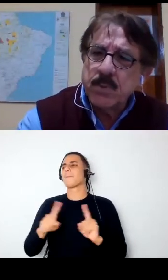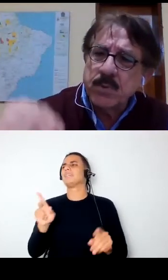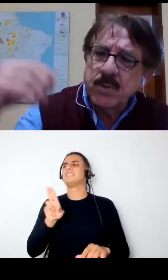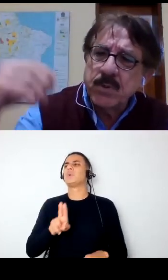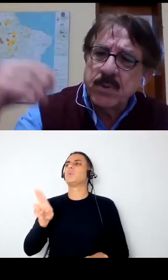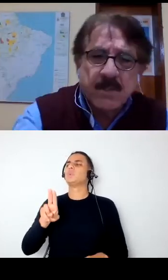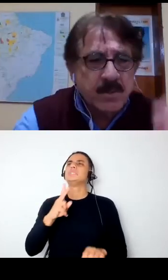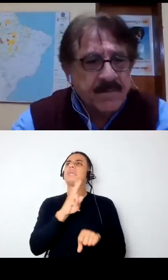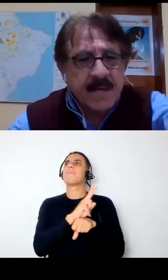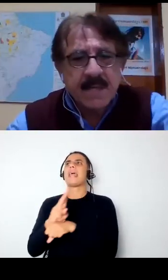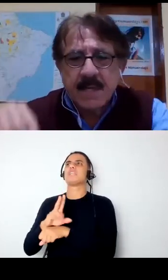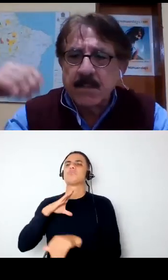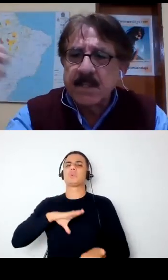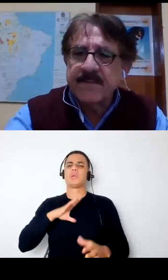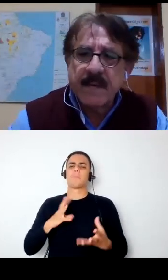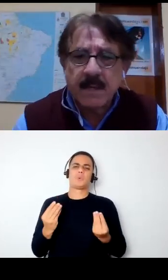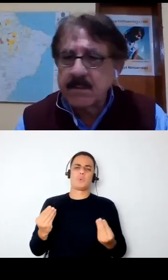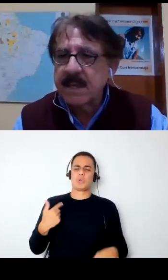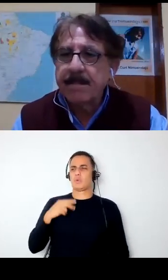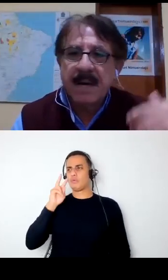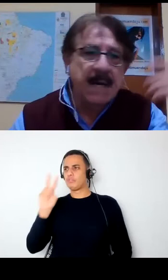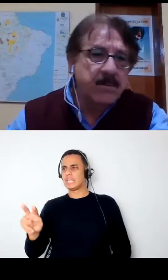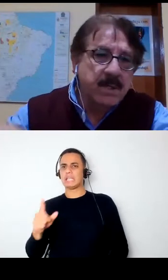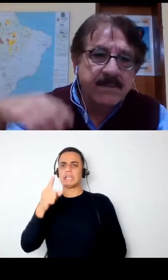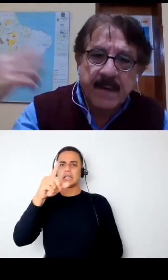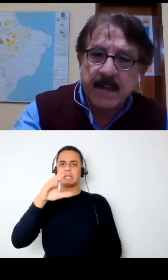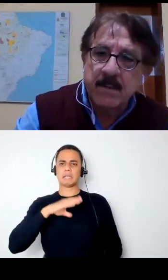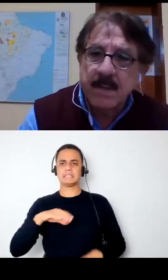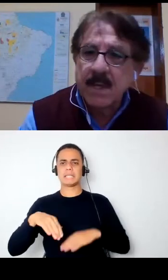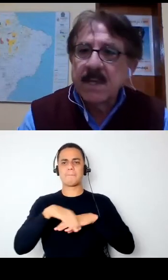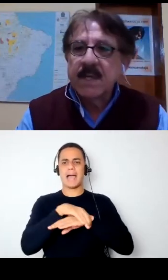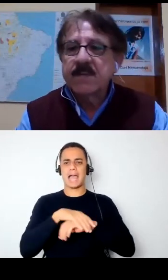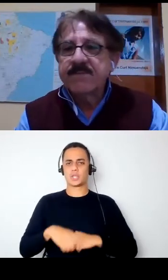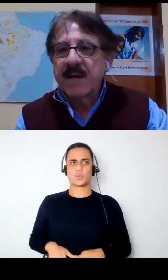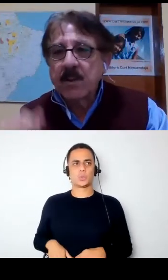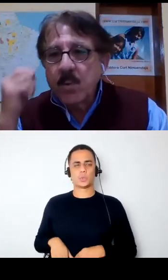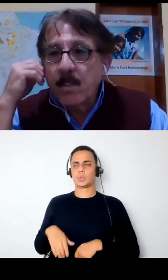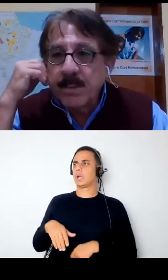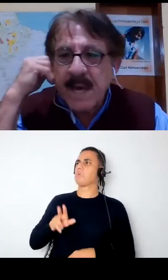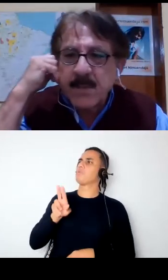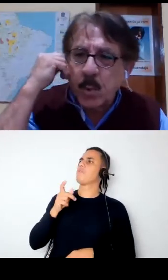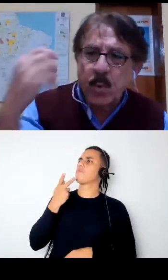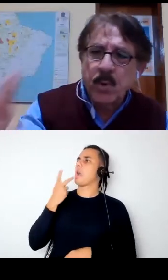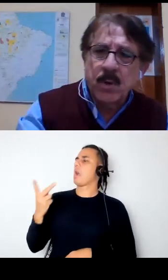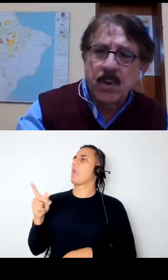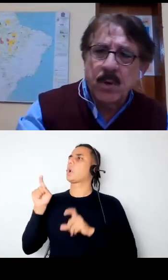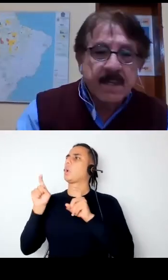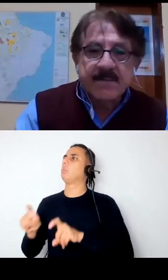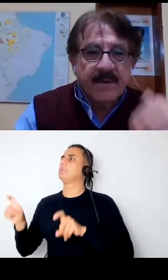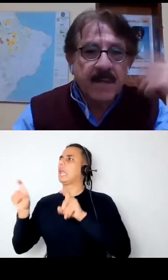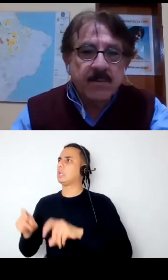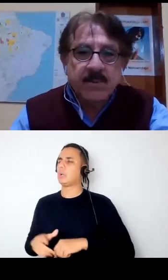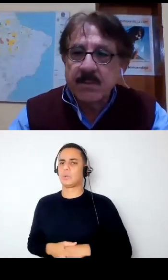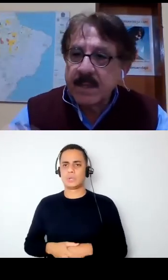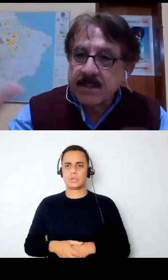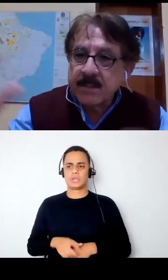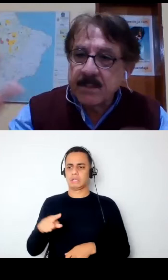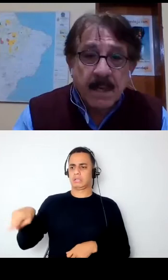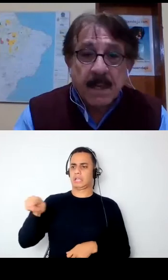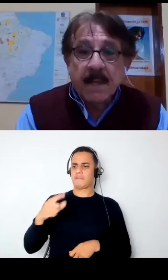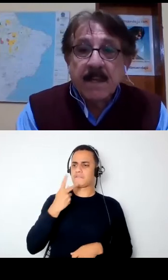pensar? Se você for a uma comunidade indígena e voltar de lá dizendo, puxa, mas eu fui lá